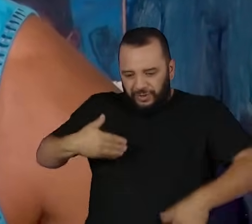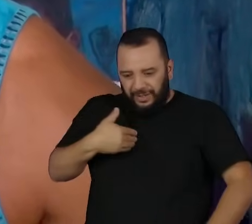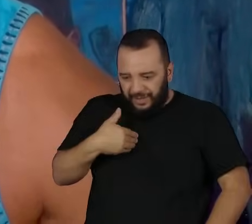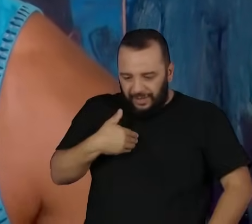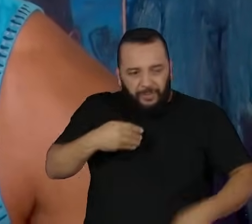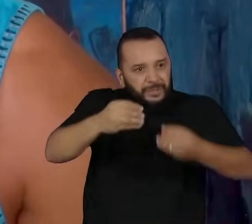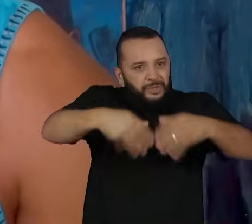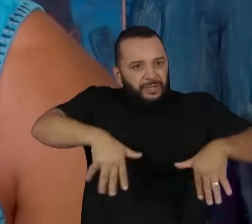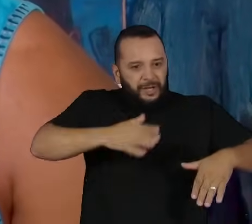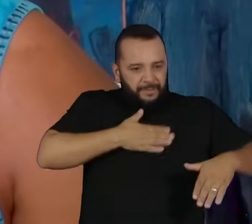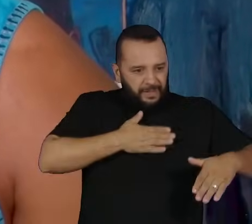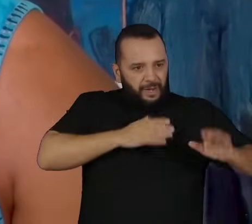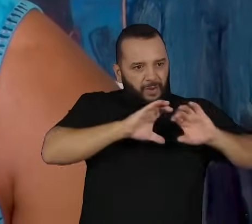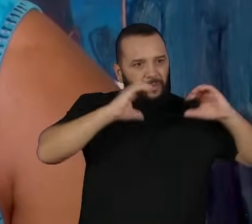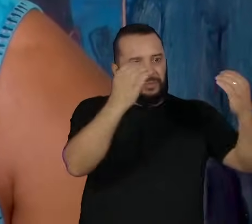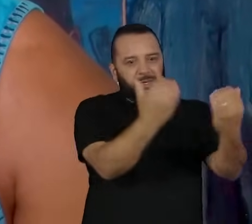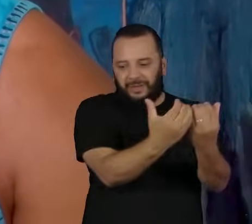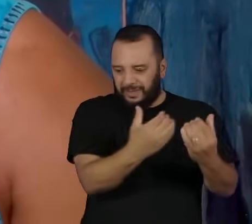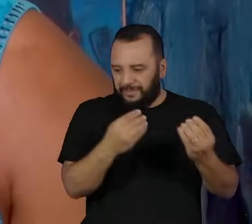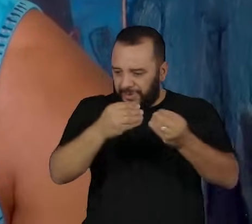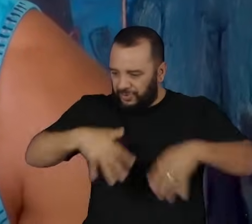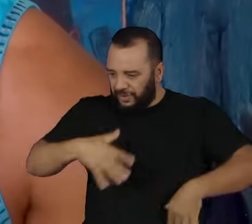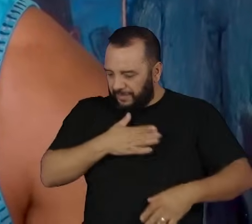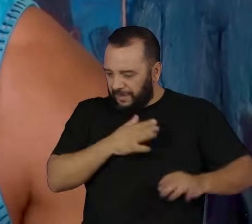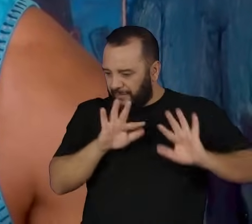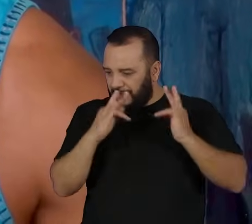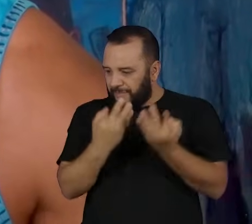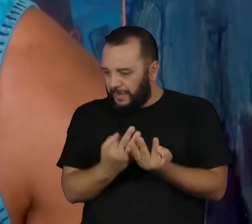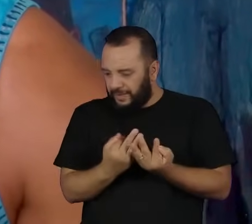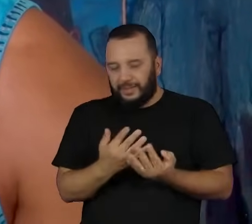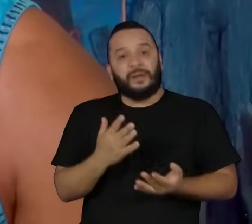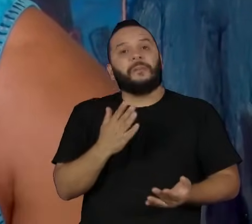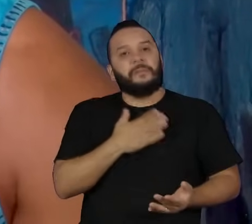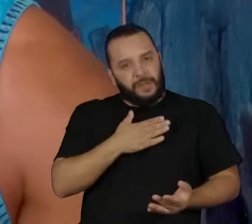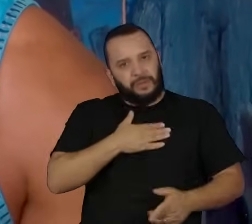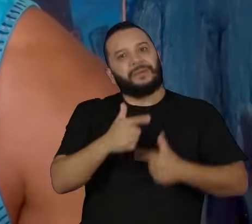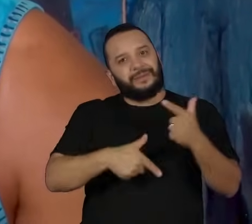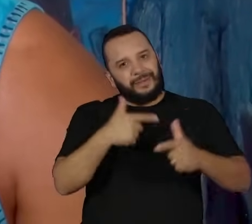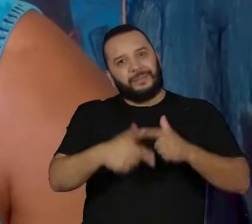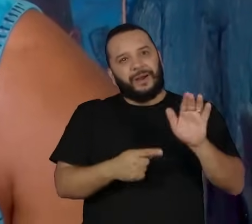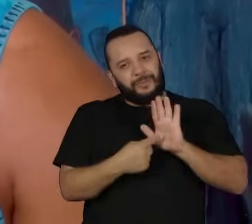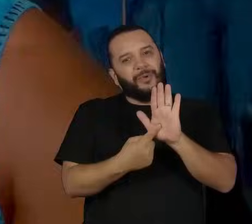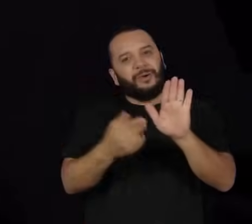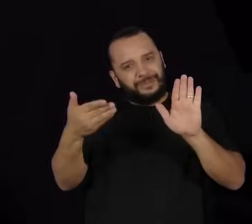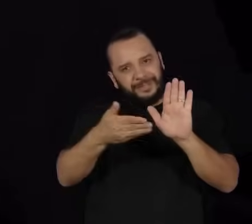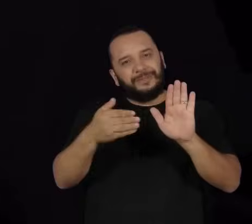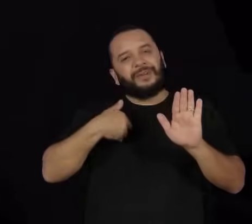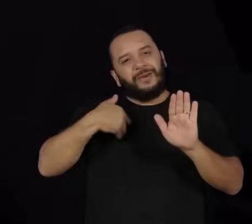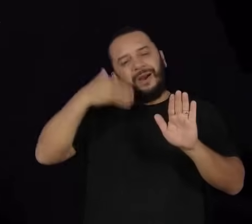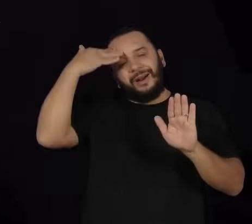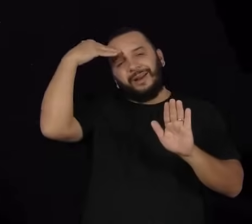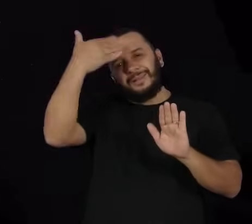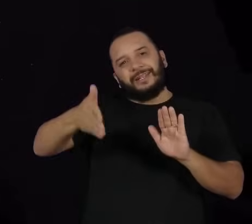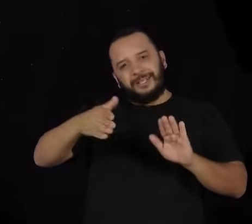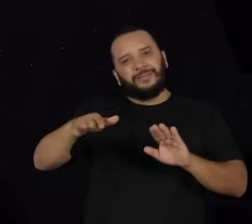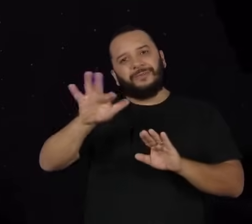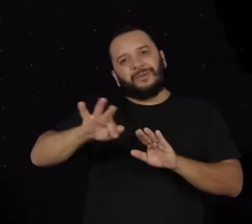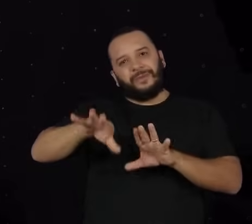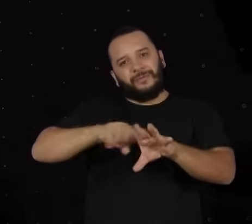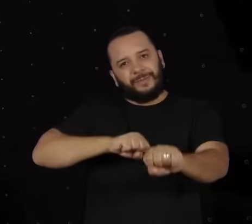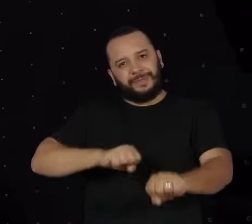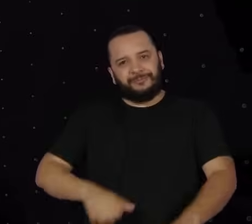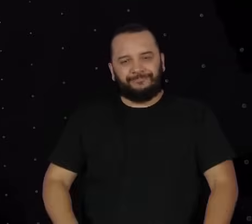minha comunidade. Então o meu trabalho ele é muito pautado e eu tenho muito a agradecer a minha formação.